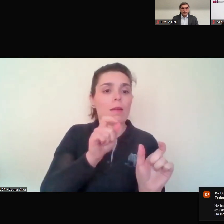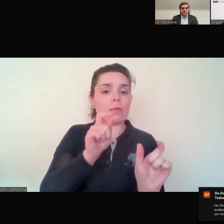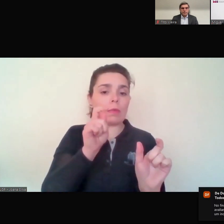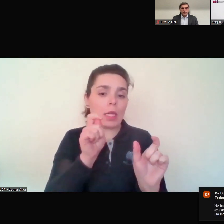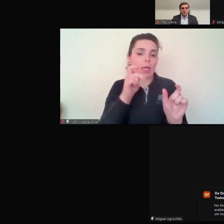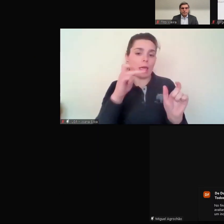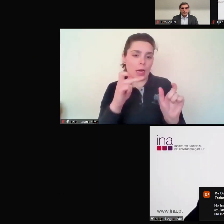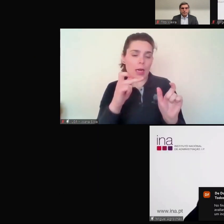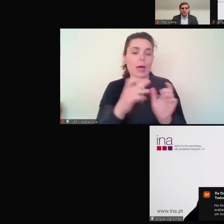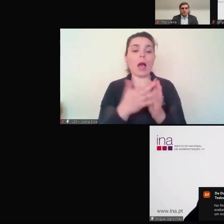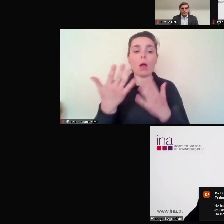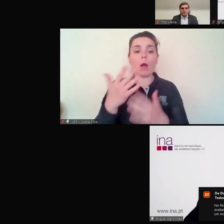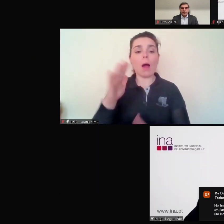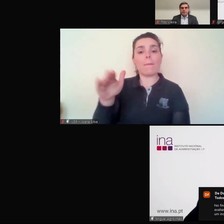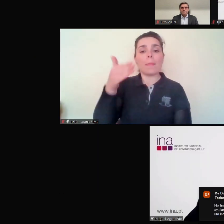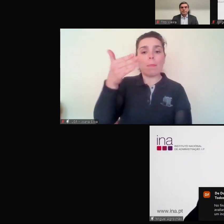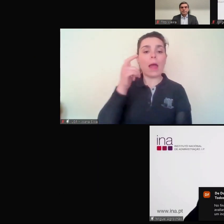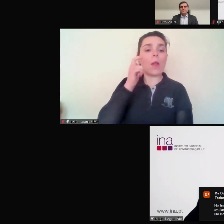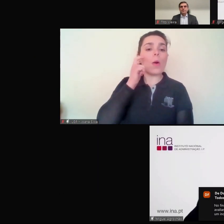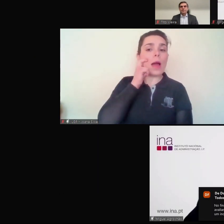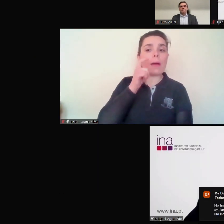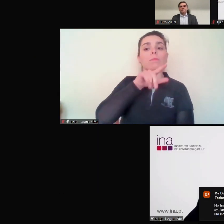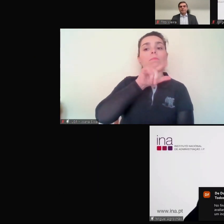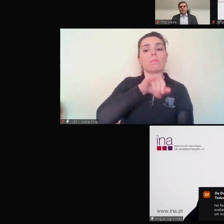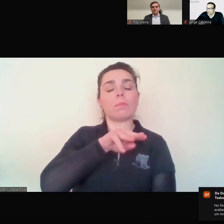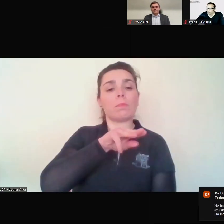Agrochão. Muito obrigada e boa sessão.